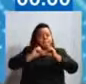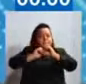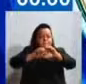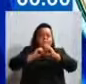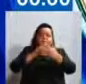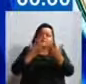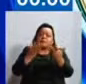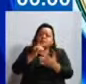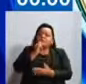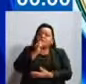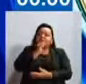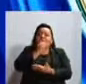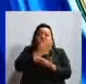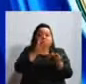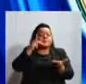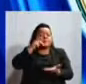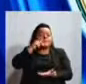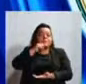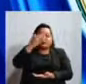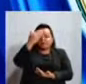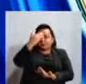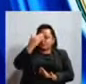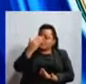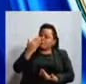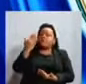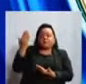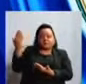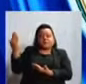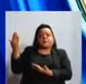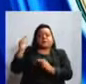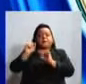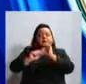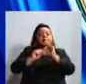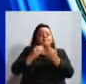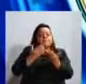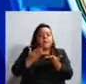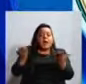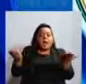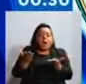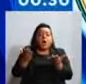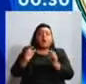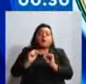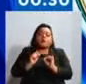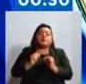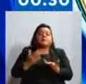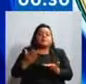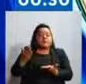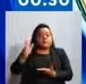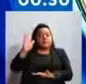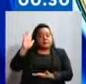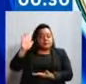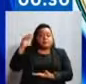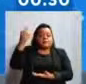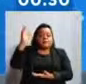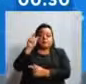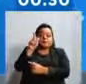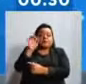Porto Velho. Obrigada, candidato. Agora é a vez do candidato Ginesi Gonçalves perguntar ao candidato Breno Mendes.